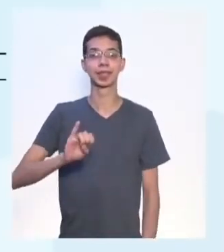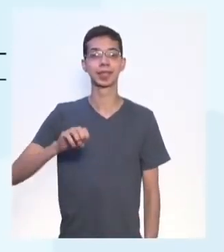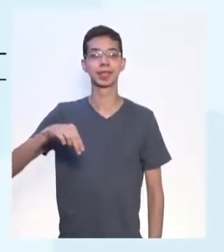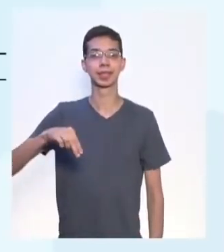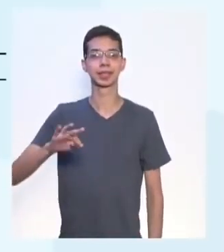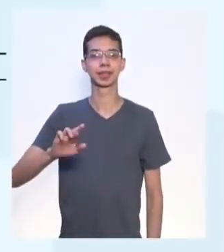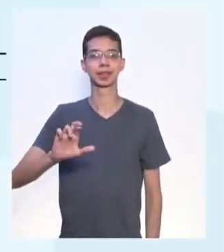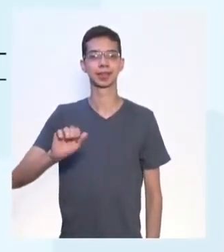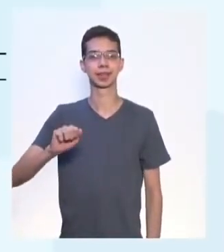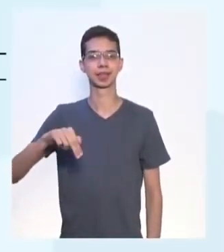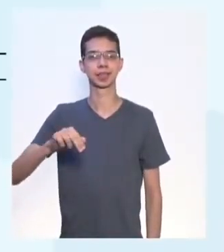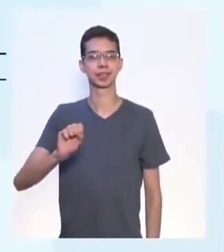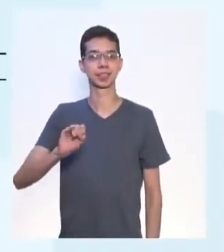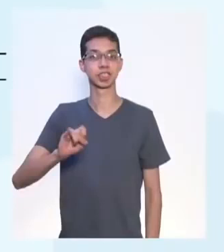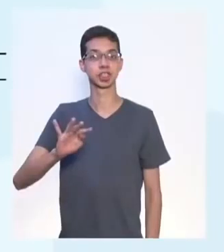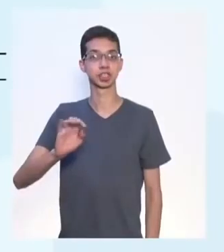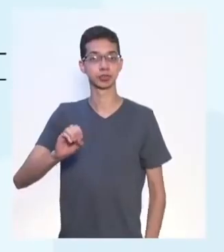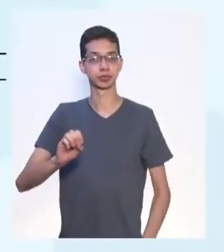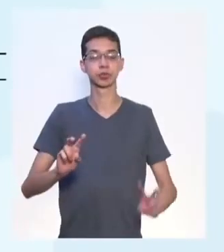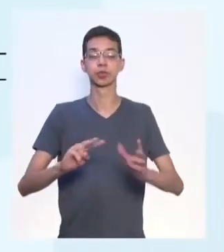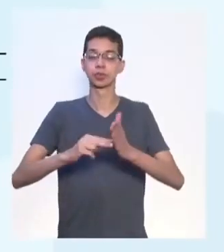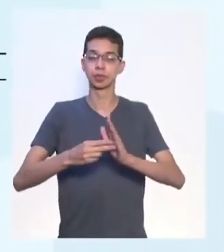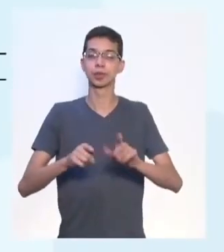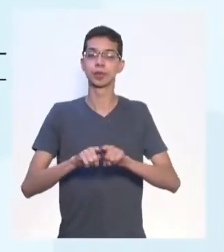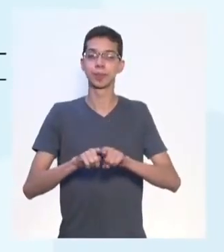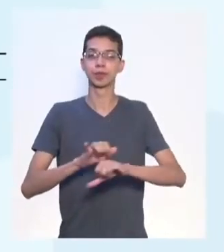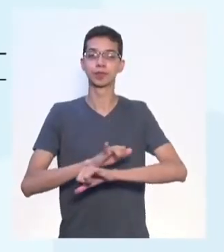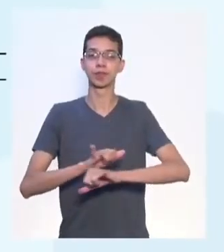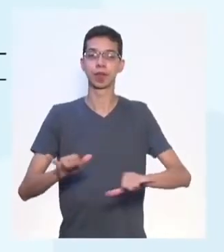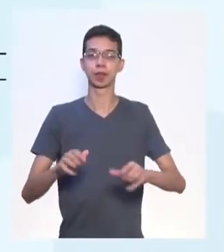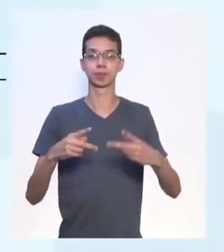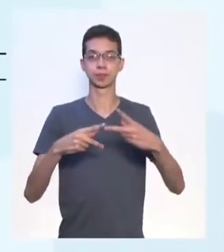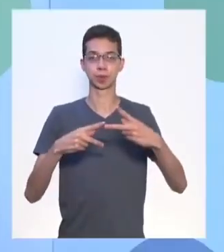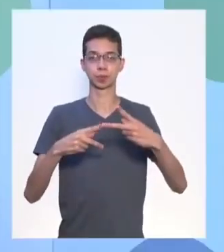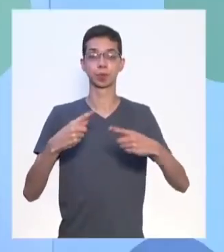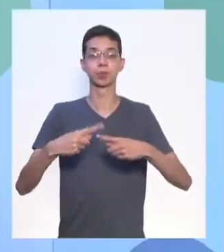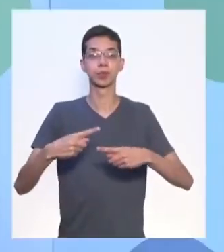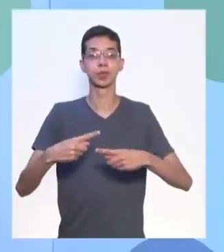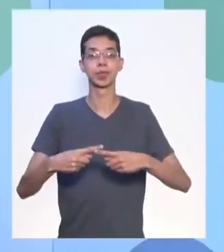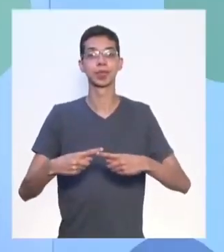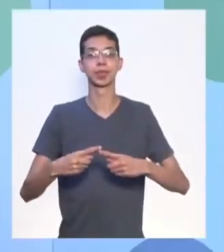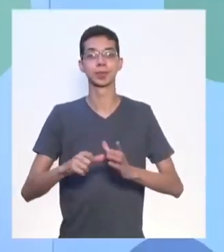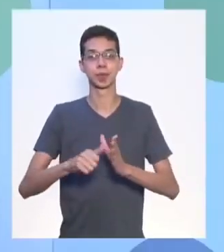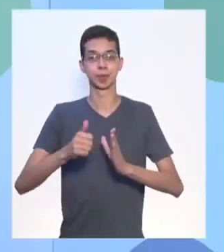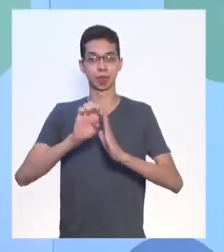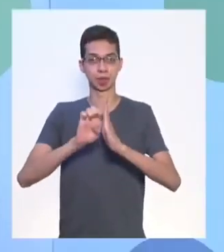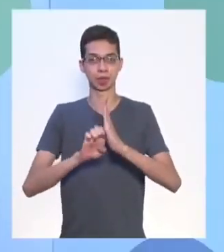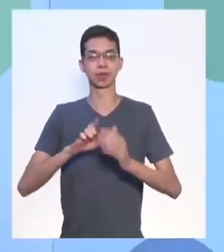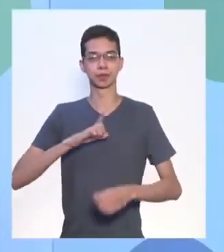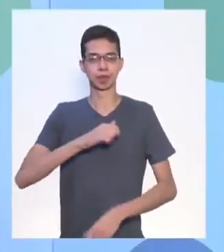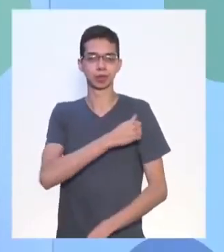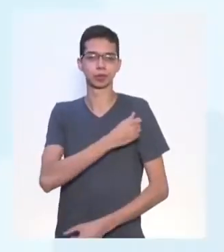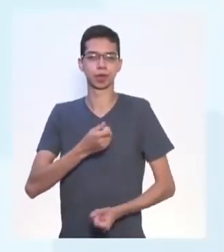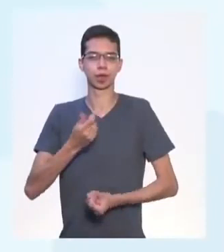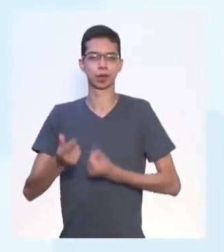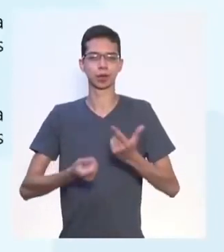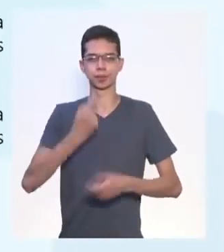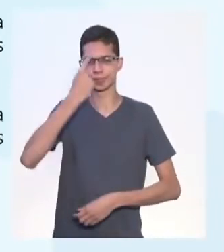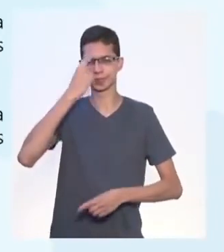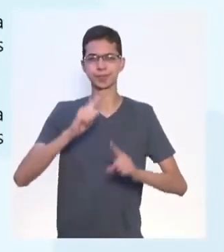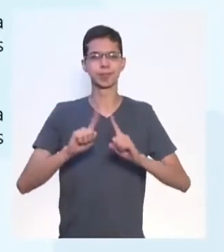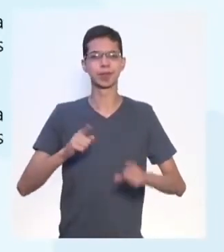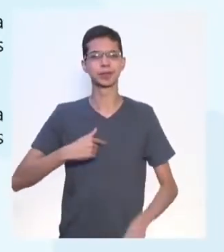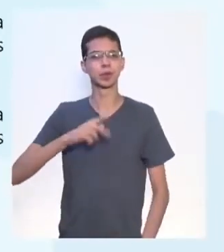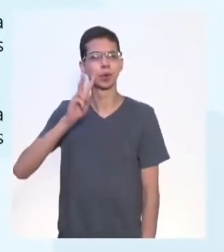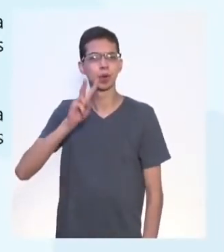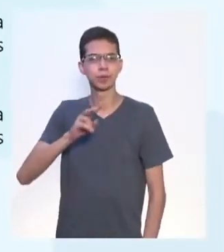vai falar de preposição. Mesmo porque, naquele primeiro exercício lá, os alunos poderiam falar assim, ó, professor, mas aqui eu estou vendo...